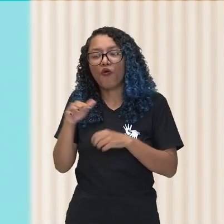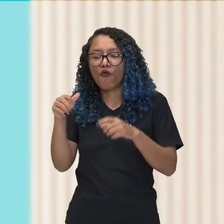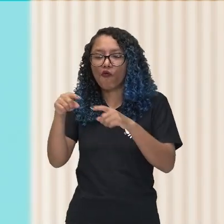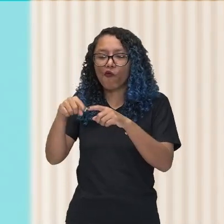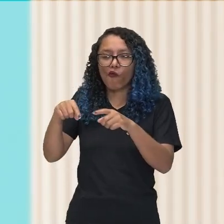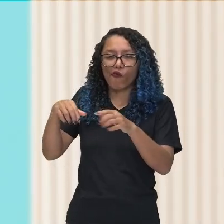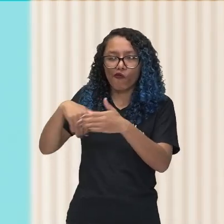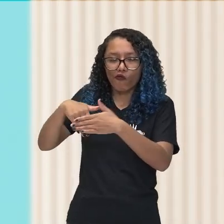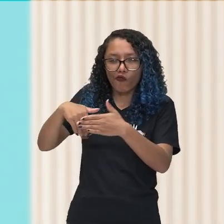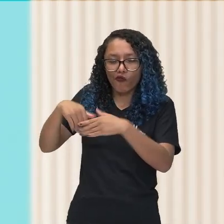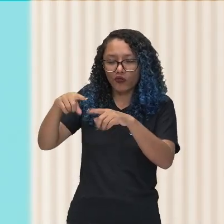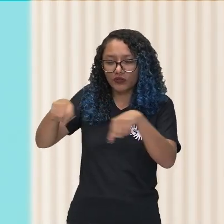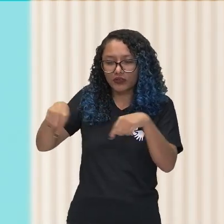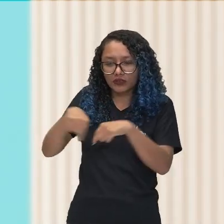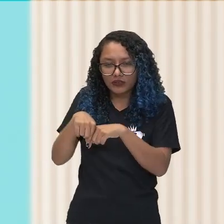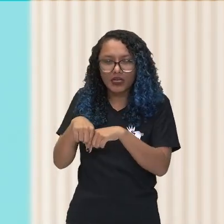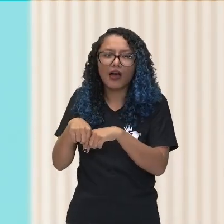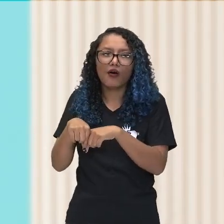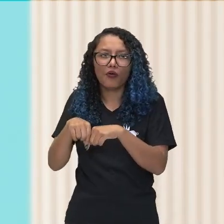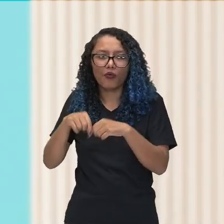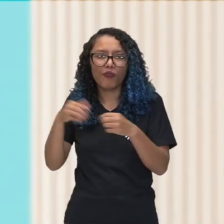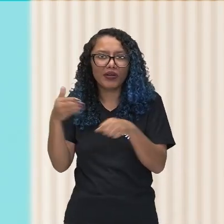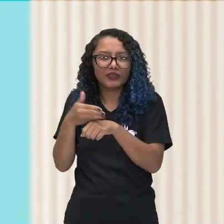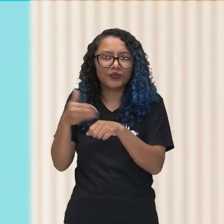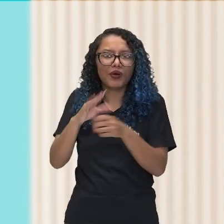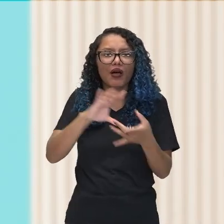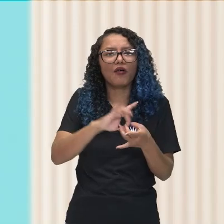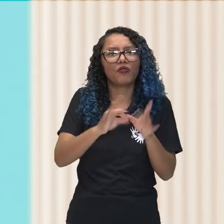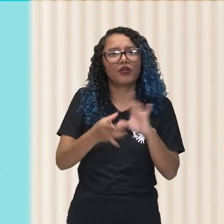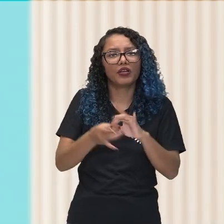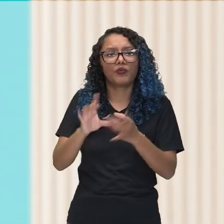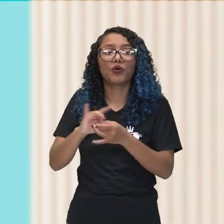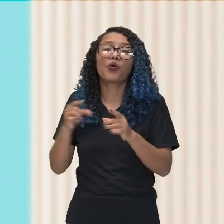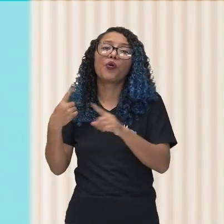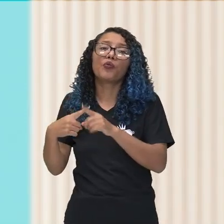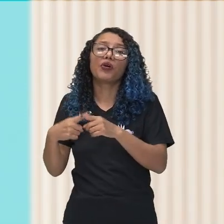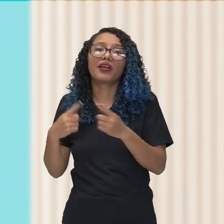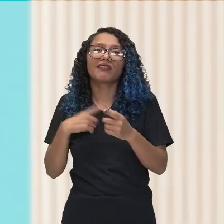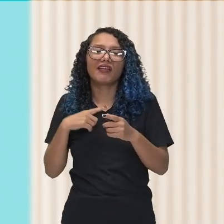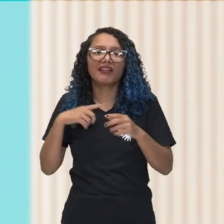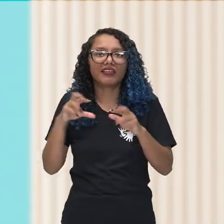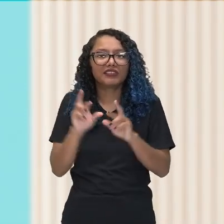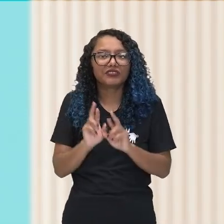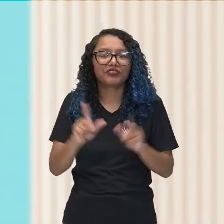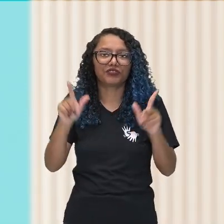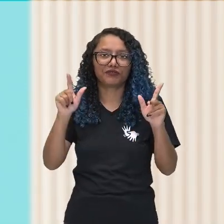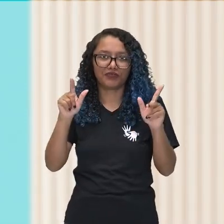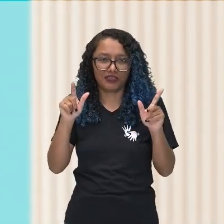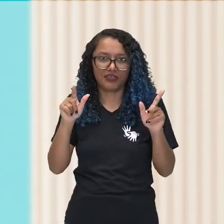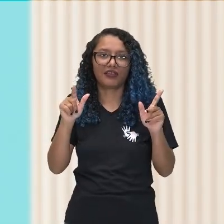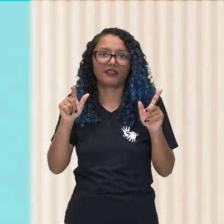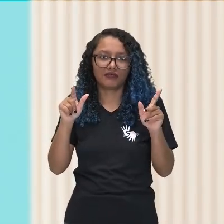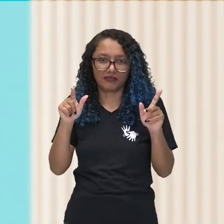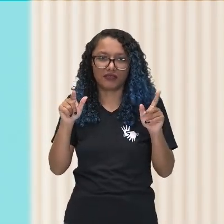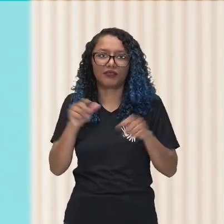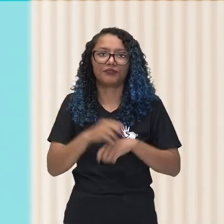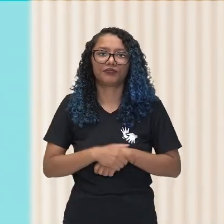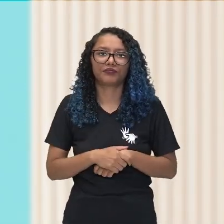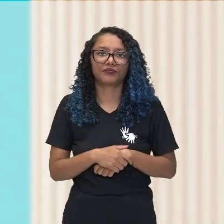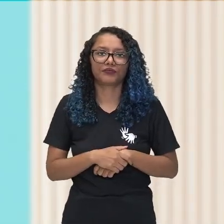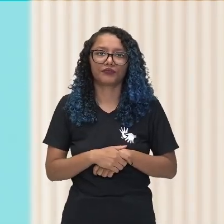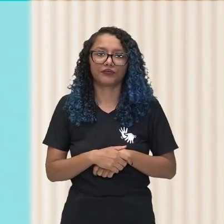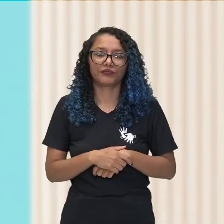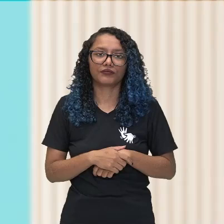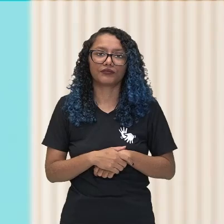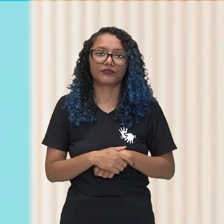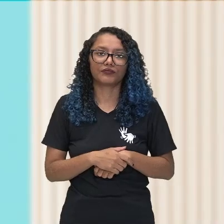essas diferenças aí, essa dificuldade de se congruir como um esporte só. Mas a gente vamos